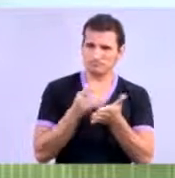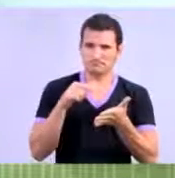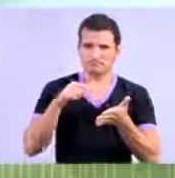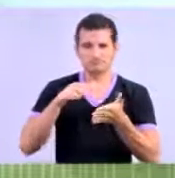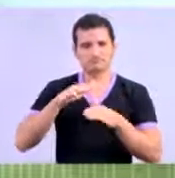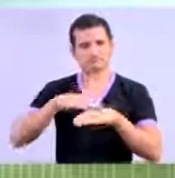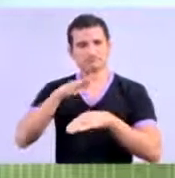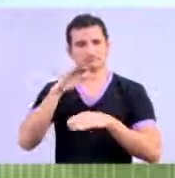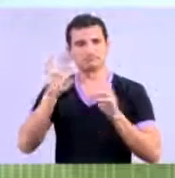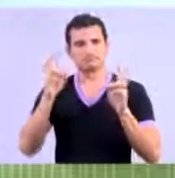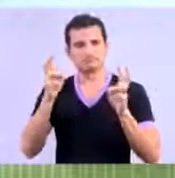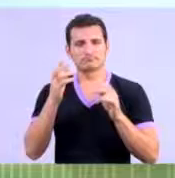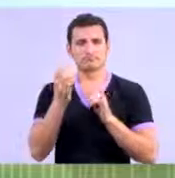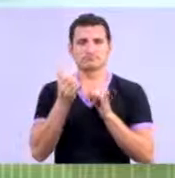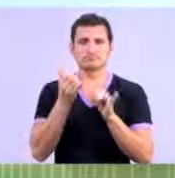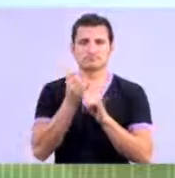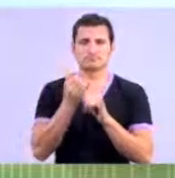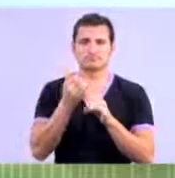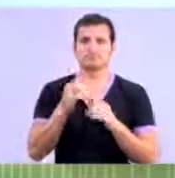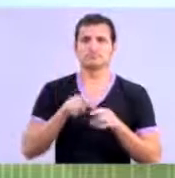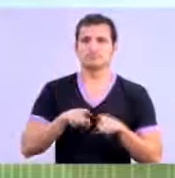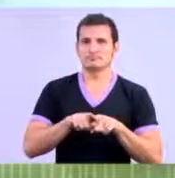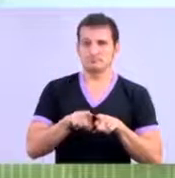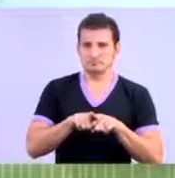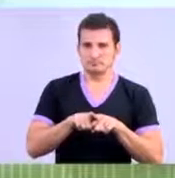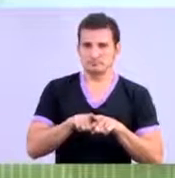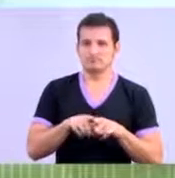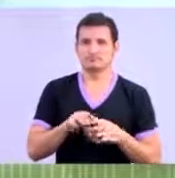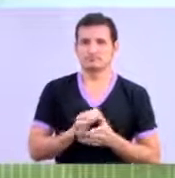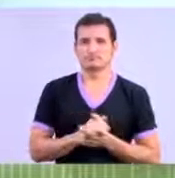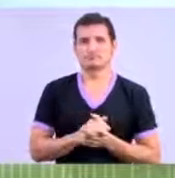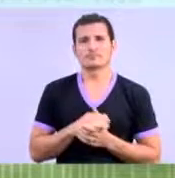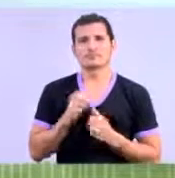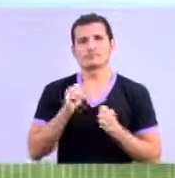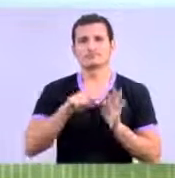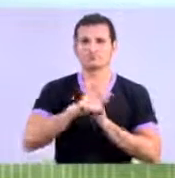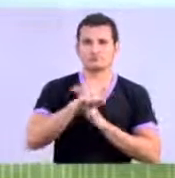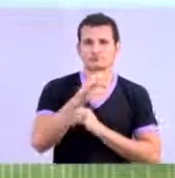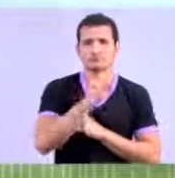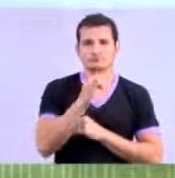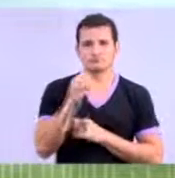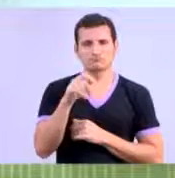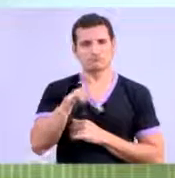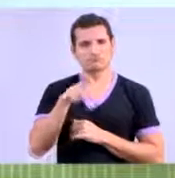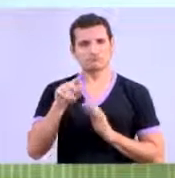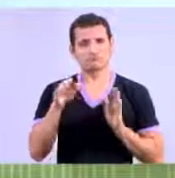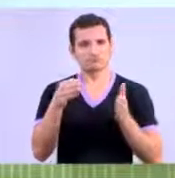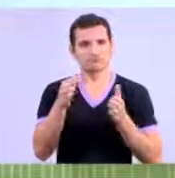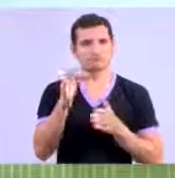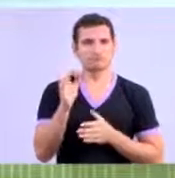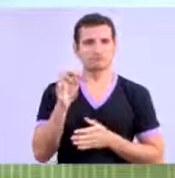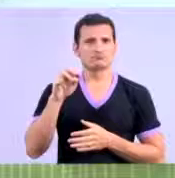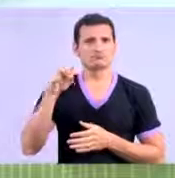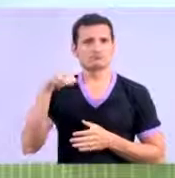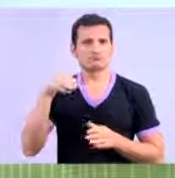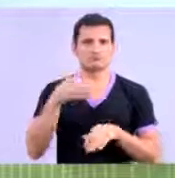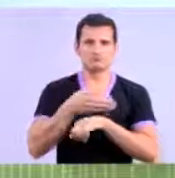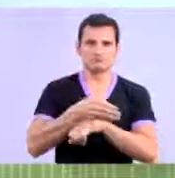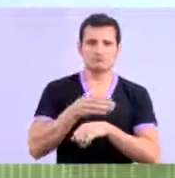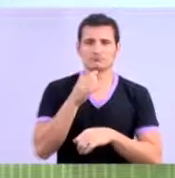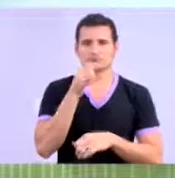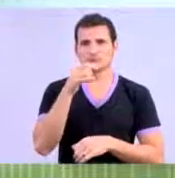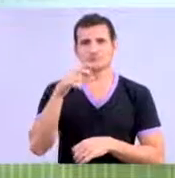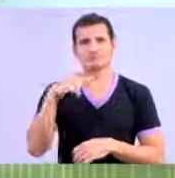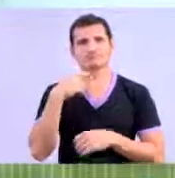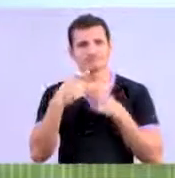esse assunto, procure na internet mais sobre esse assunto. Fale com os tutores, fale com os professores no fórum, não vamos deixar de participar. E se vocês tiverem